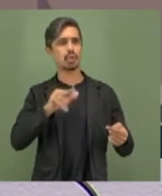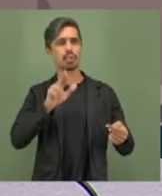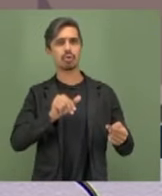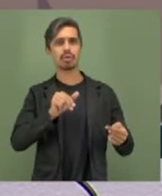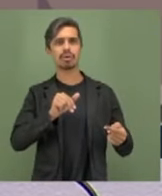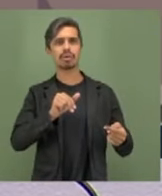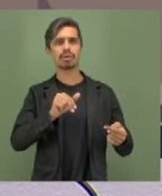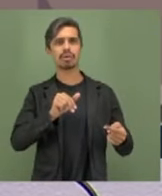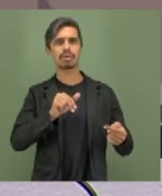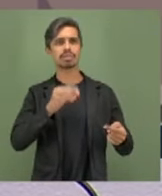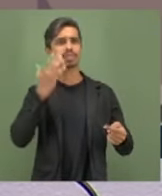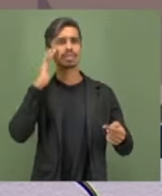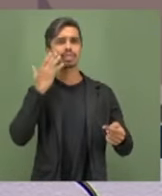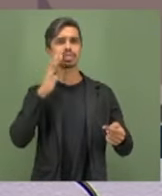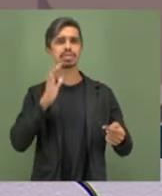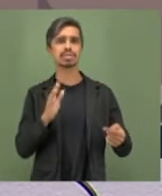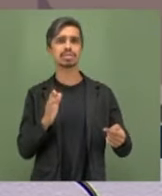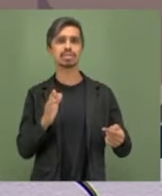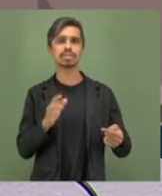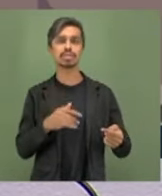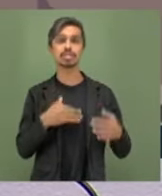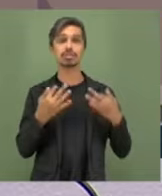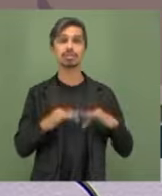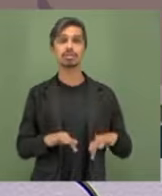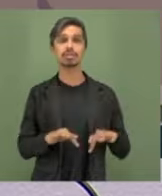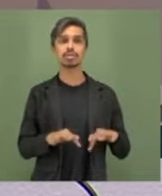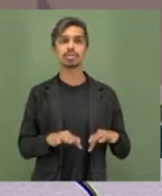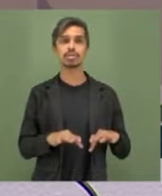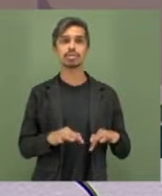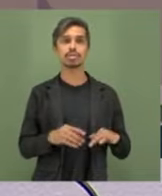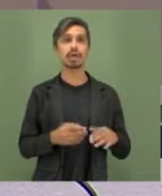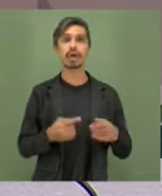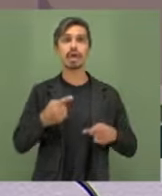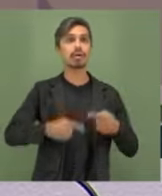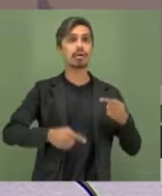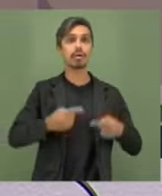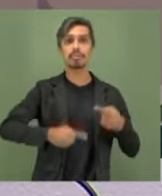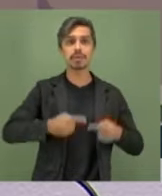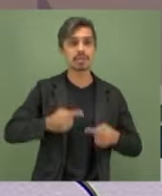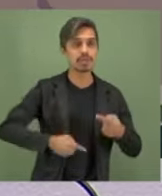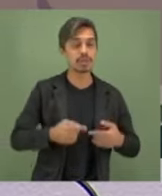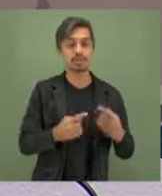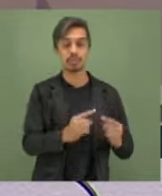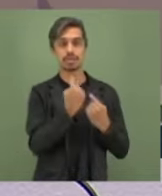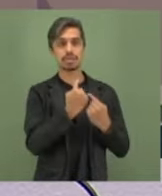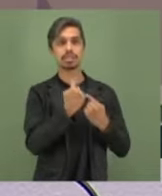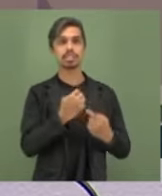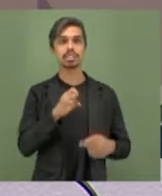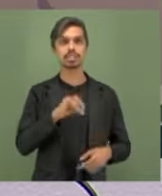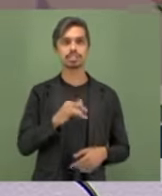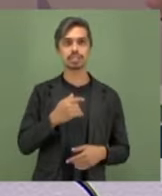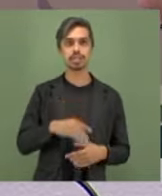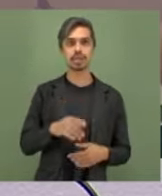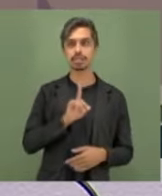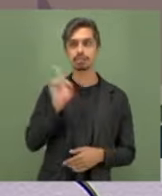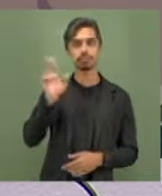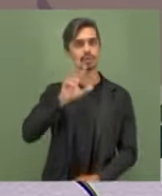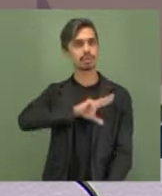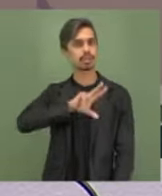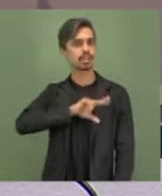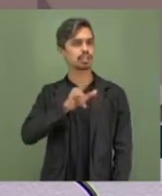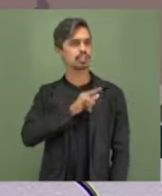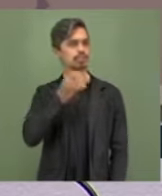irei entender. Para mim foi, e para terminar, pura perseguição política. Eu tenho a certeza que se eu em Portugal tivesse uma opinião ao contrário, se